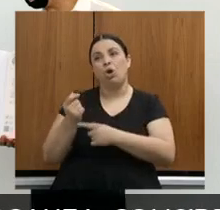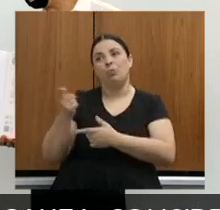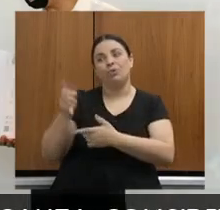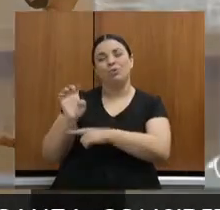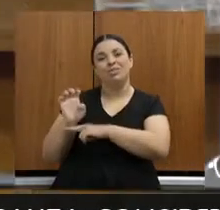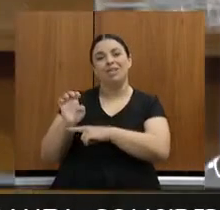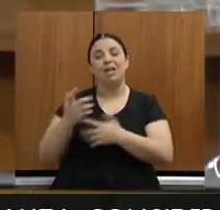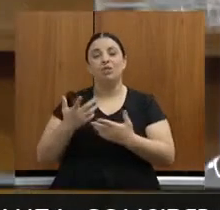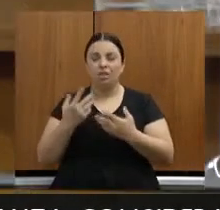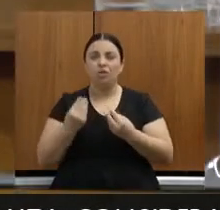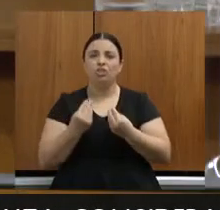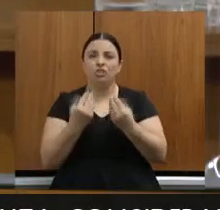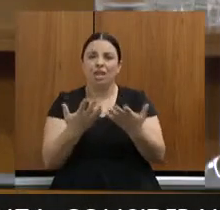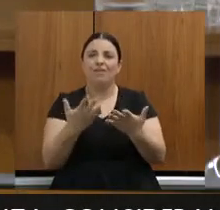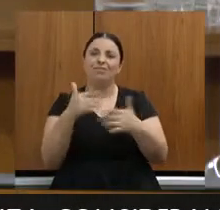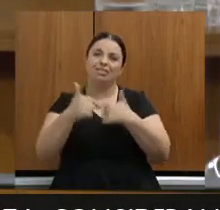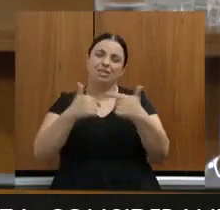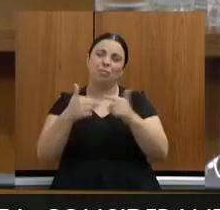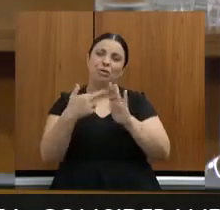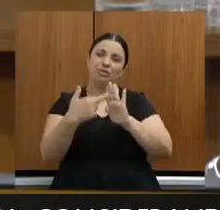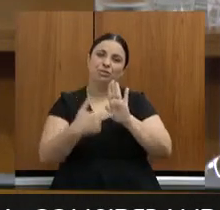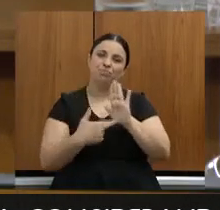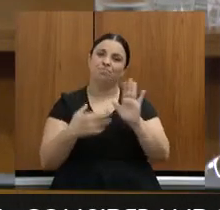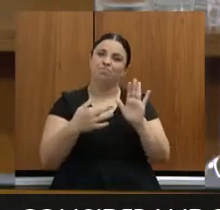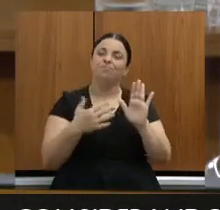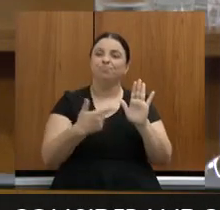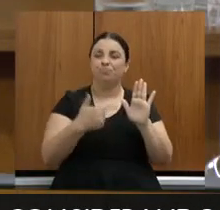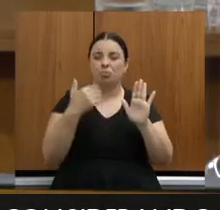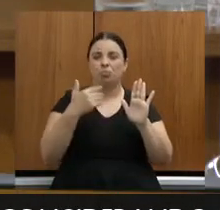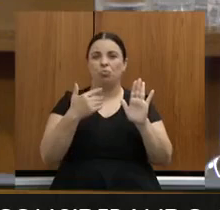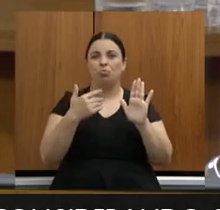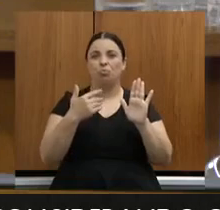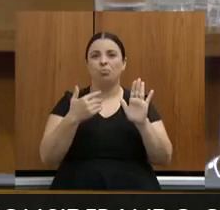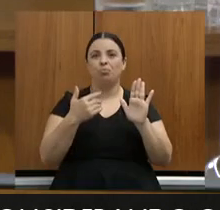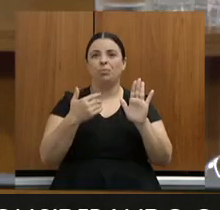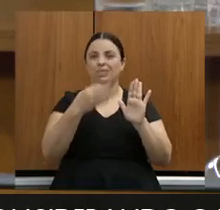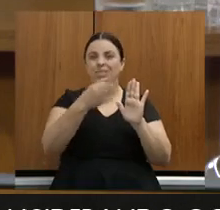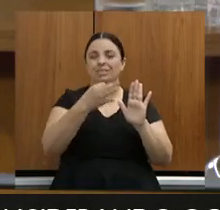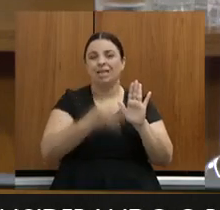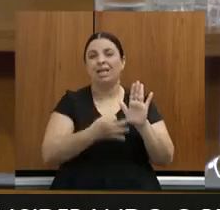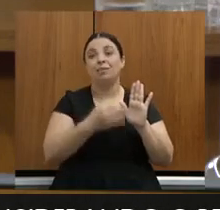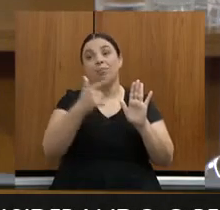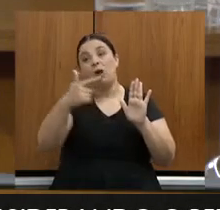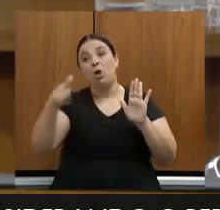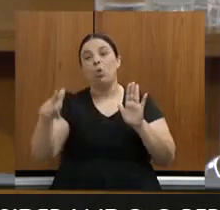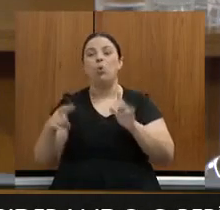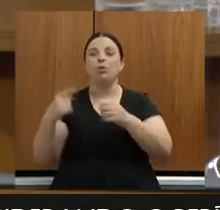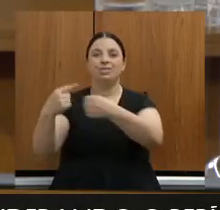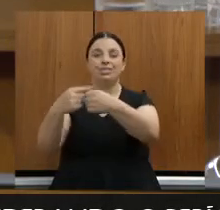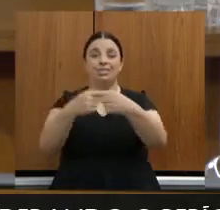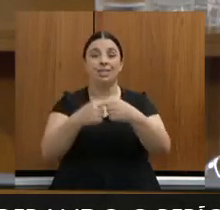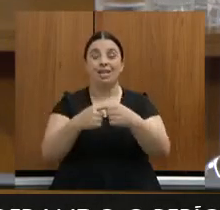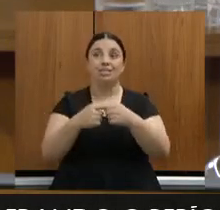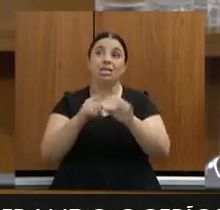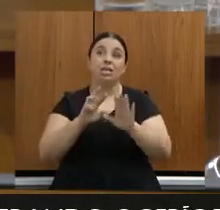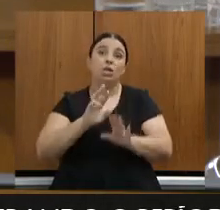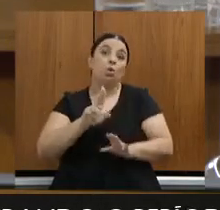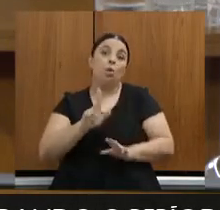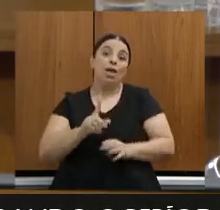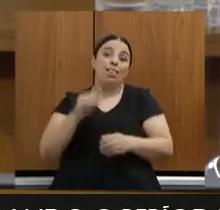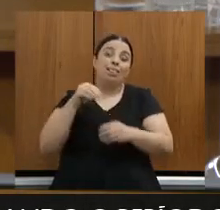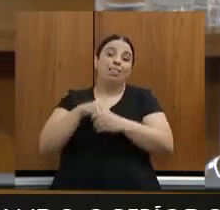leva esse trabalho de regularização a outros municípios é a fora do nosso orçamento porque a